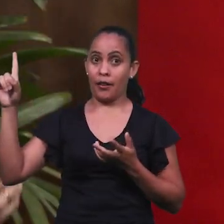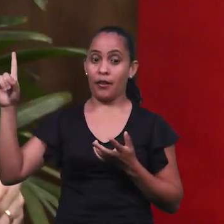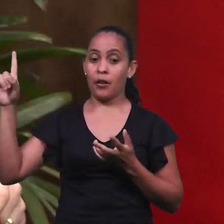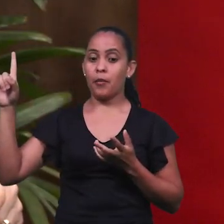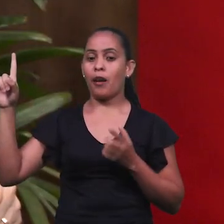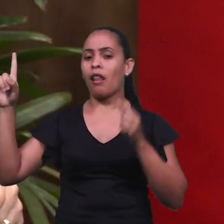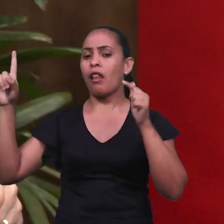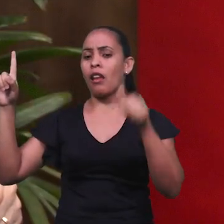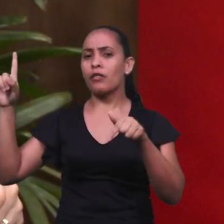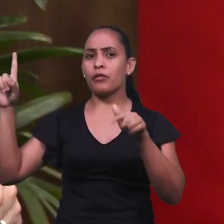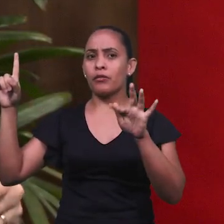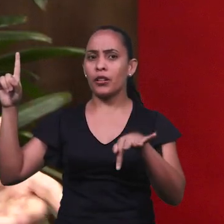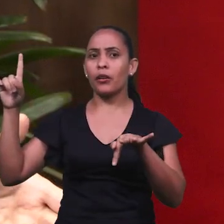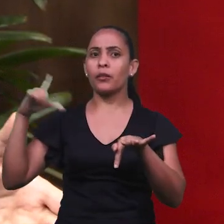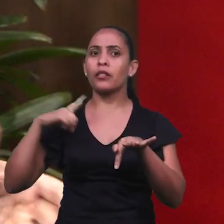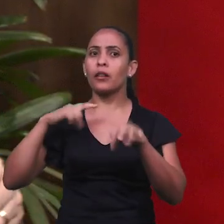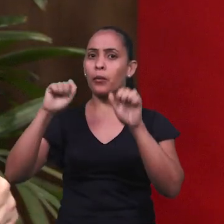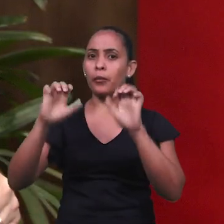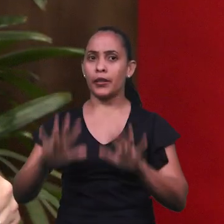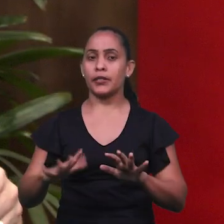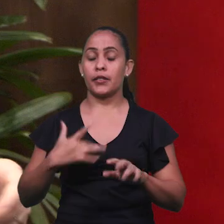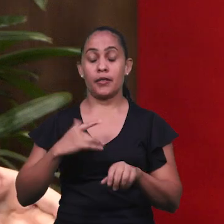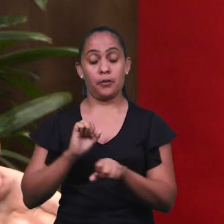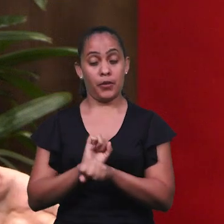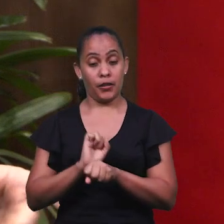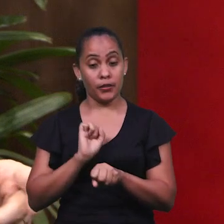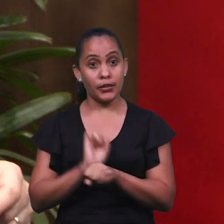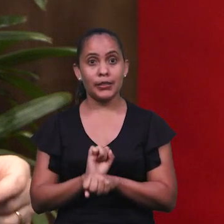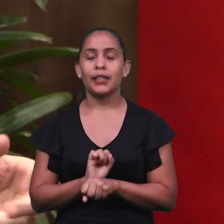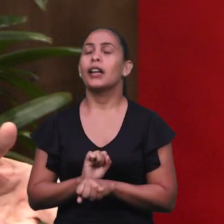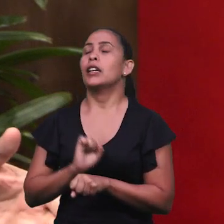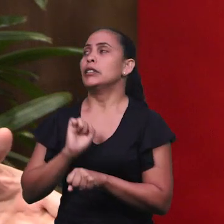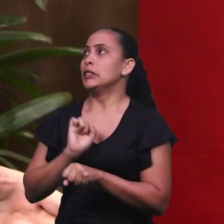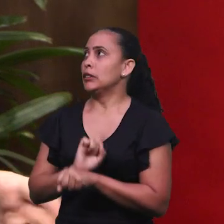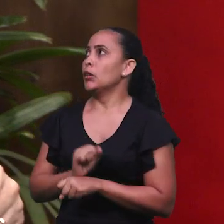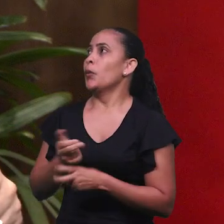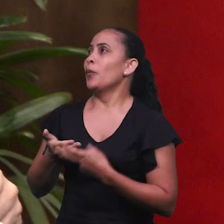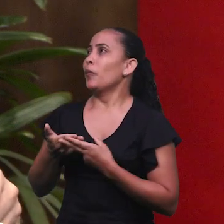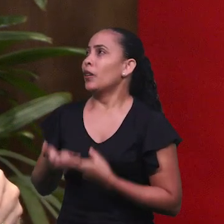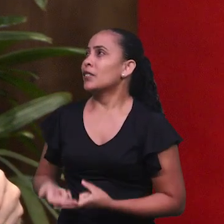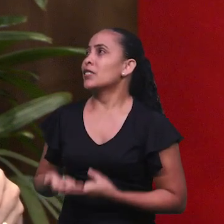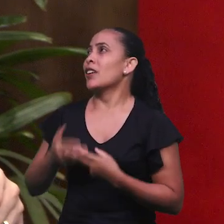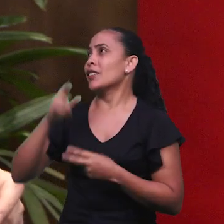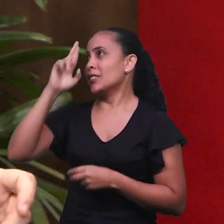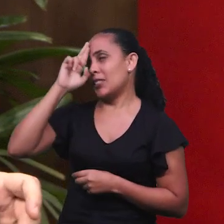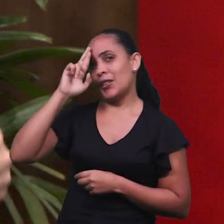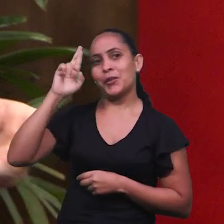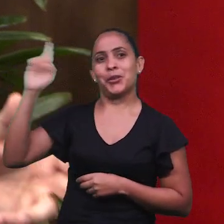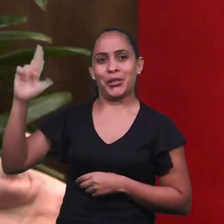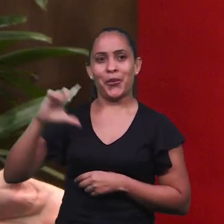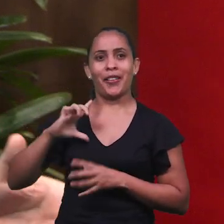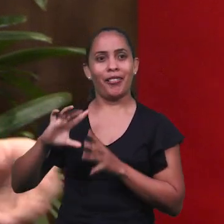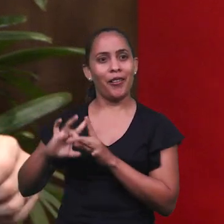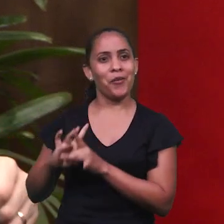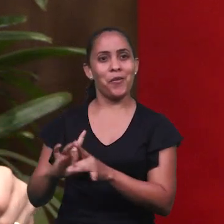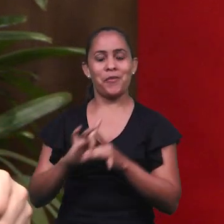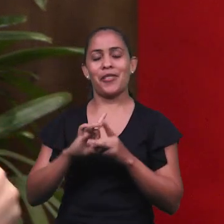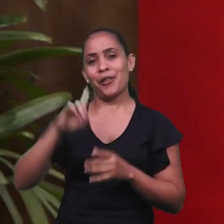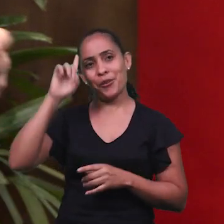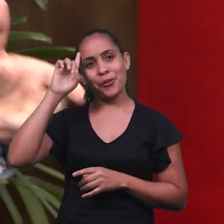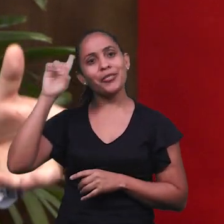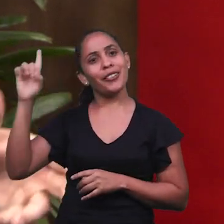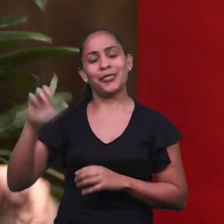de bênção? É esperar. Esperei com paciência no Senhor. É estar em comunhão com